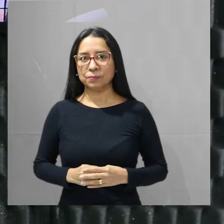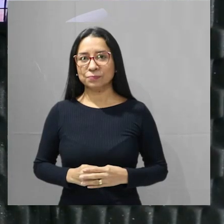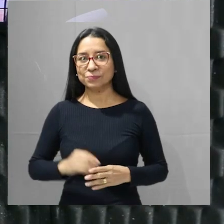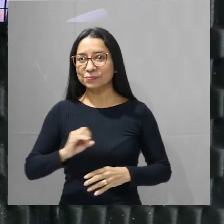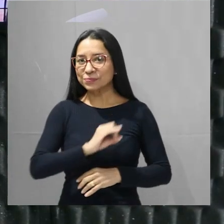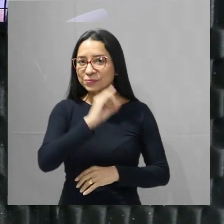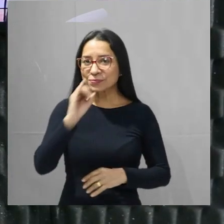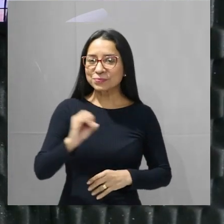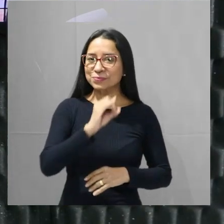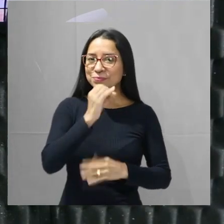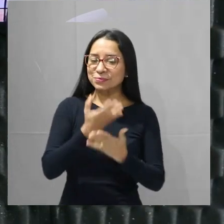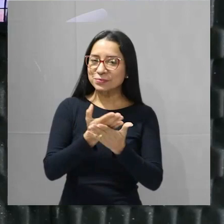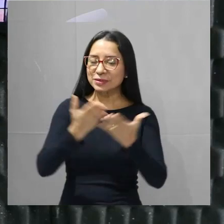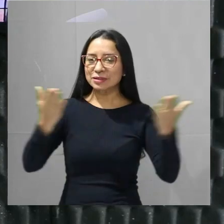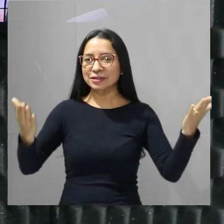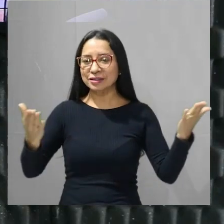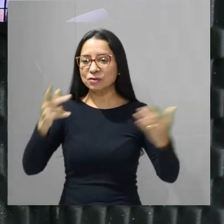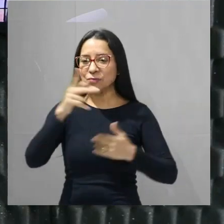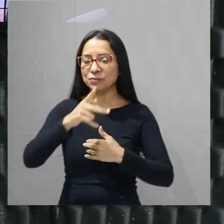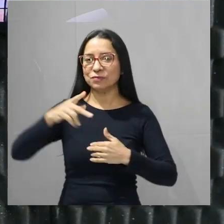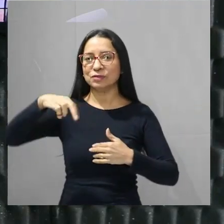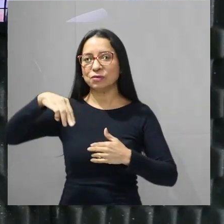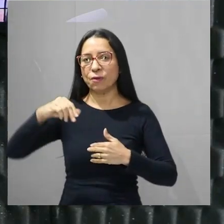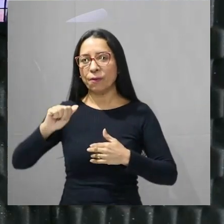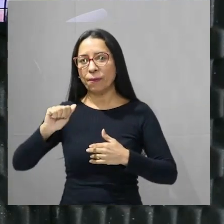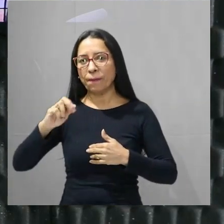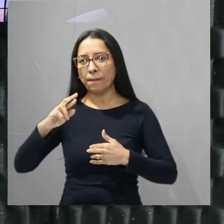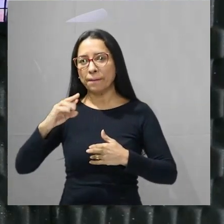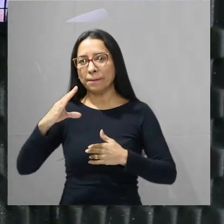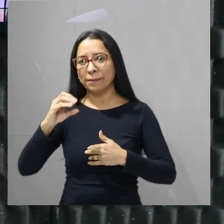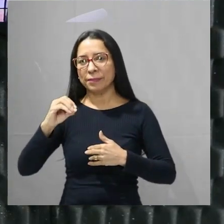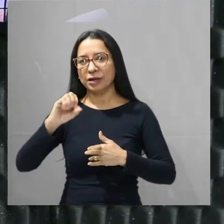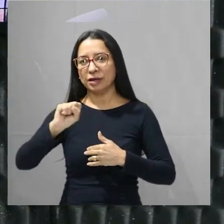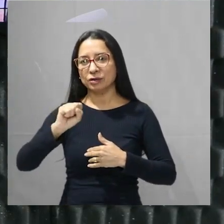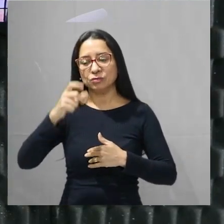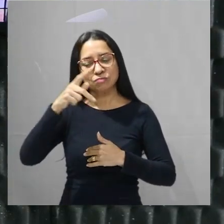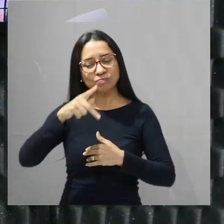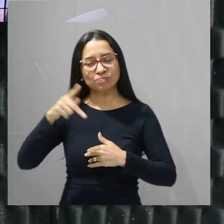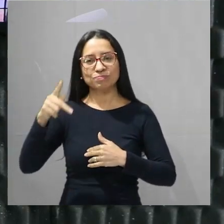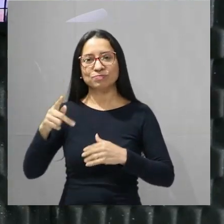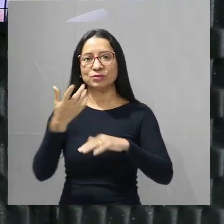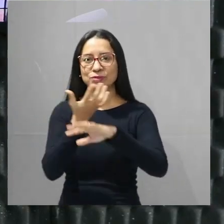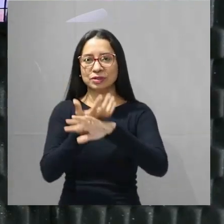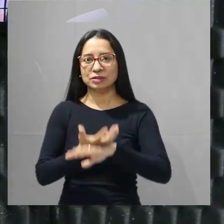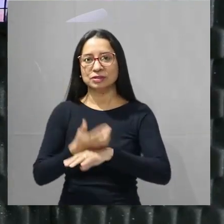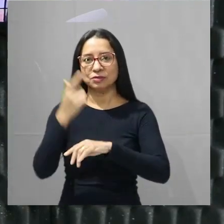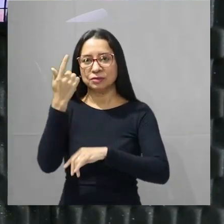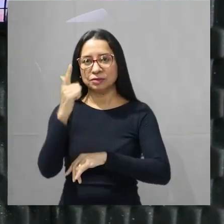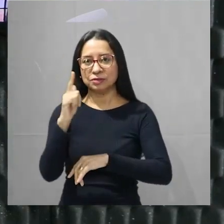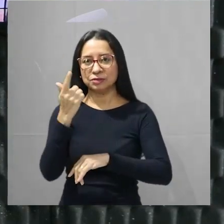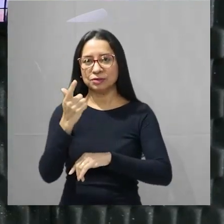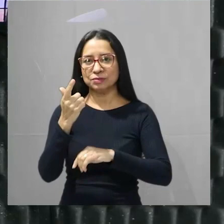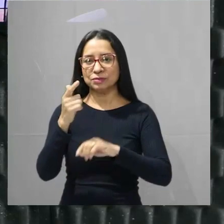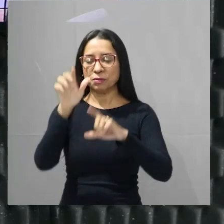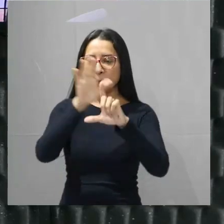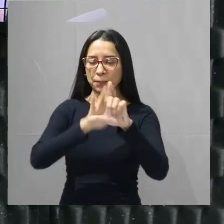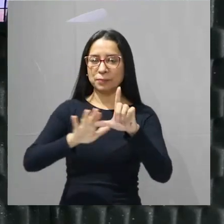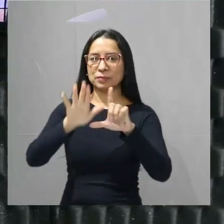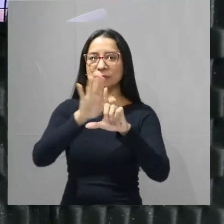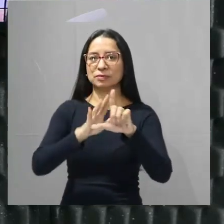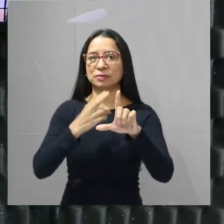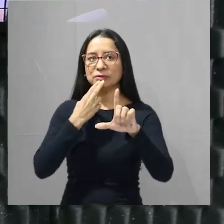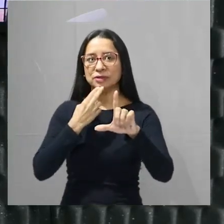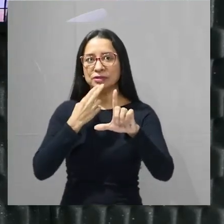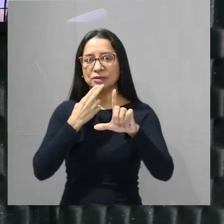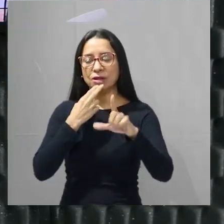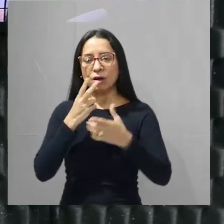Salve, salve, galerinha! Sou Marcos Vinícius, teu professor de Geografia da nossa plataforma Gonçalves Dias, para